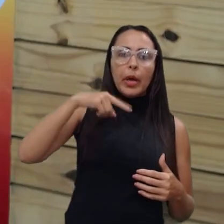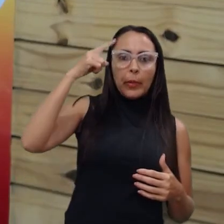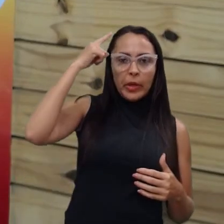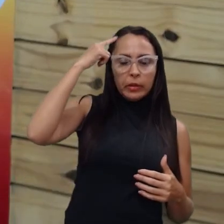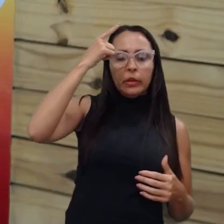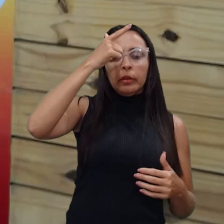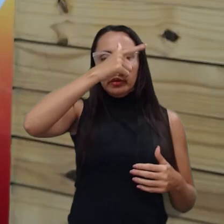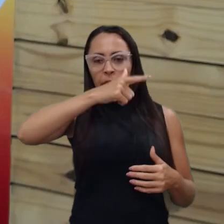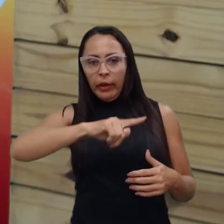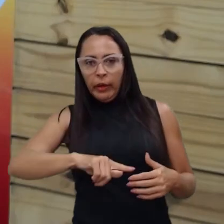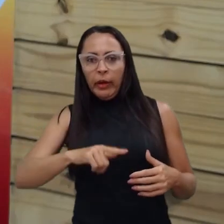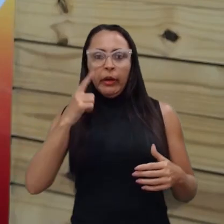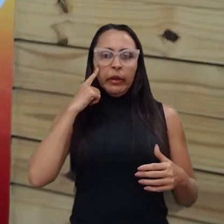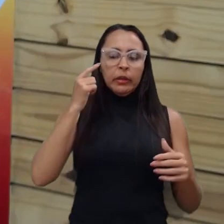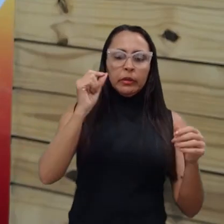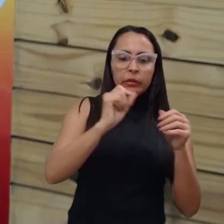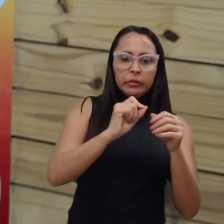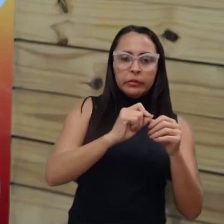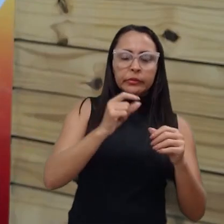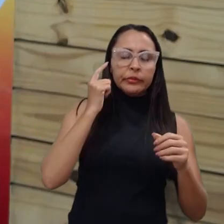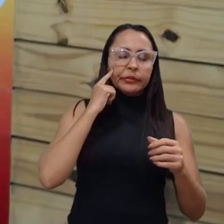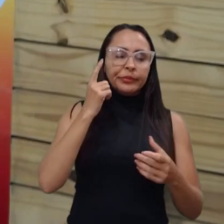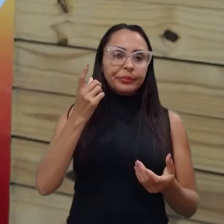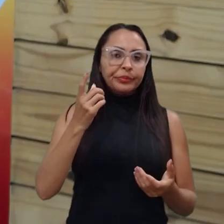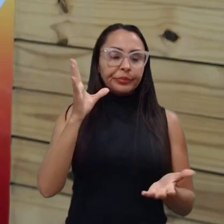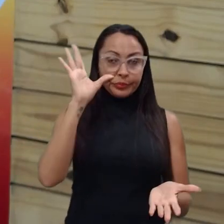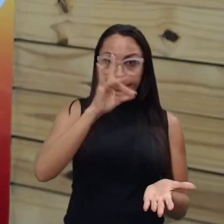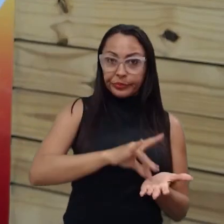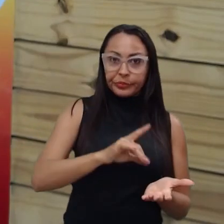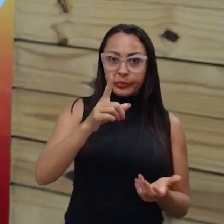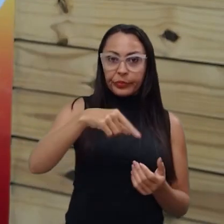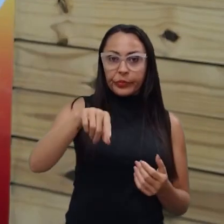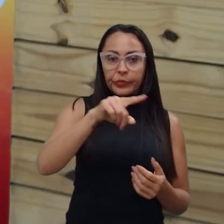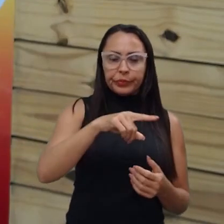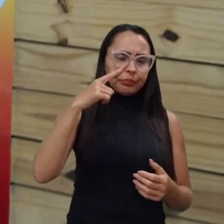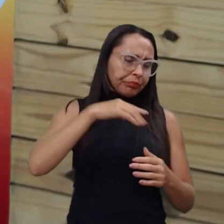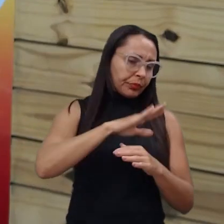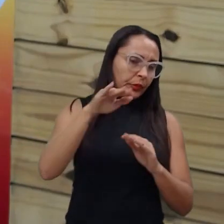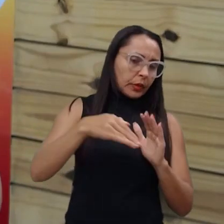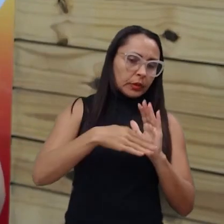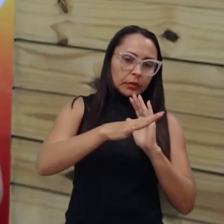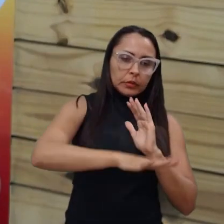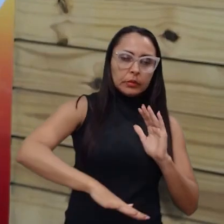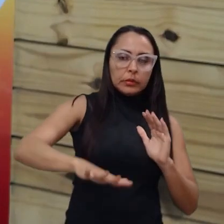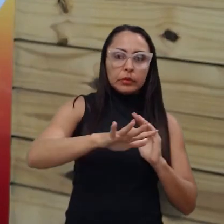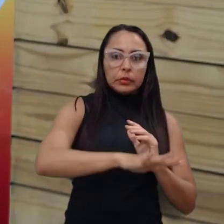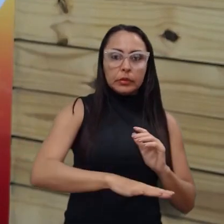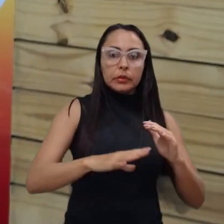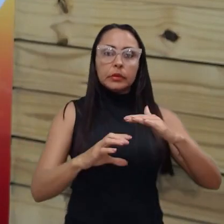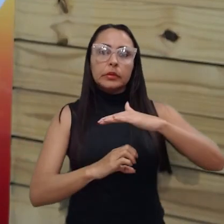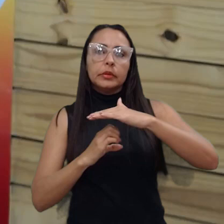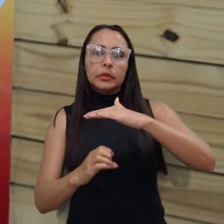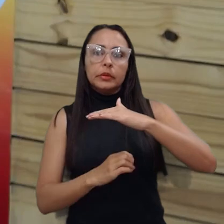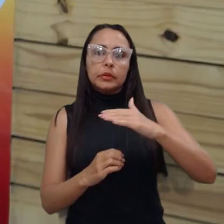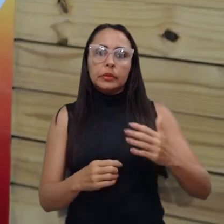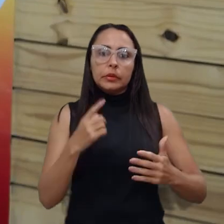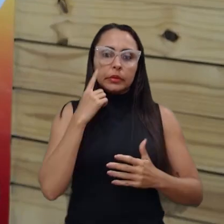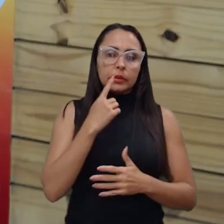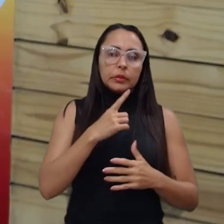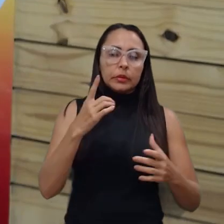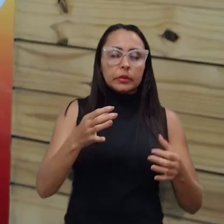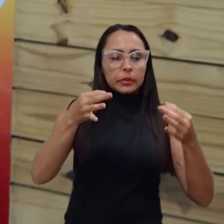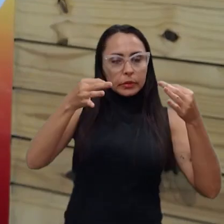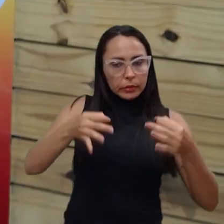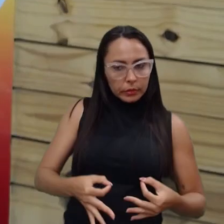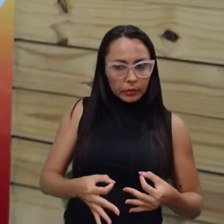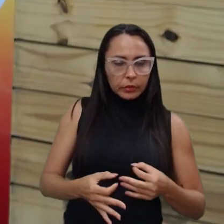repensado e ele vai fazer realmente com que toda a área ambiental da empresa esteja